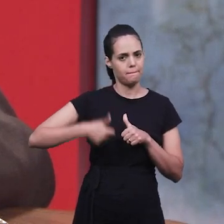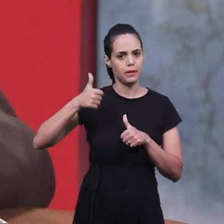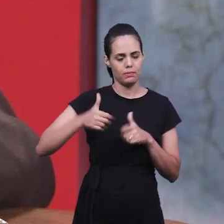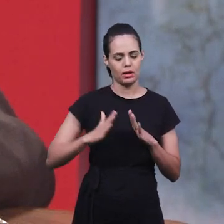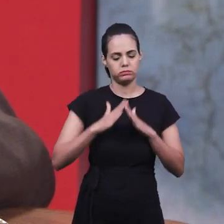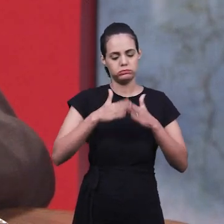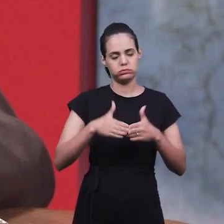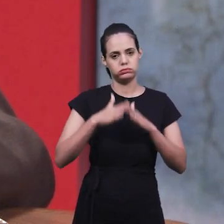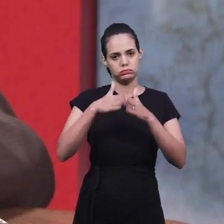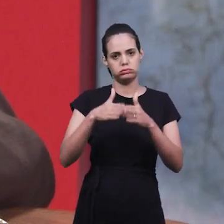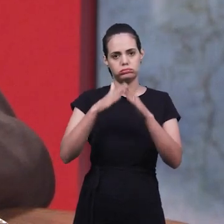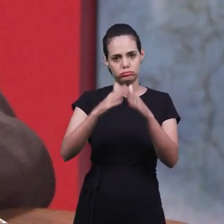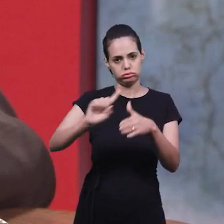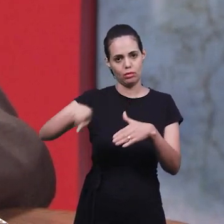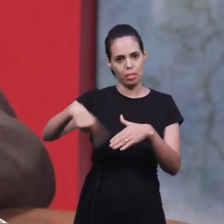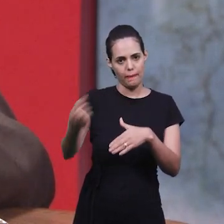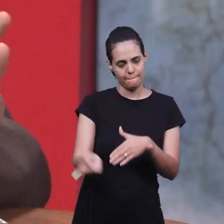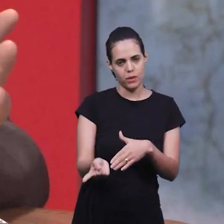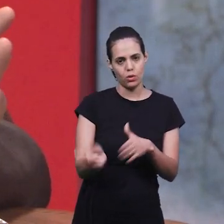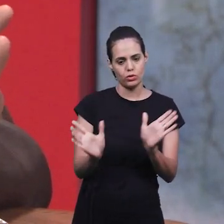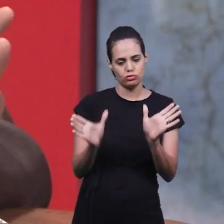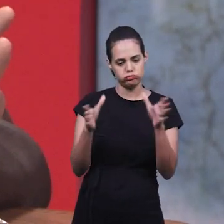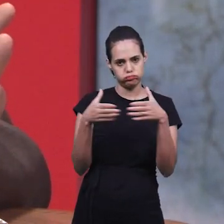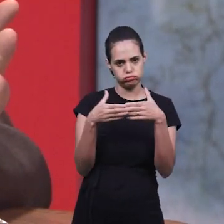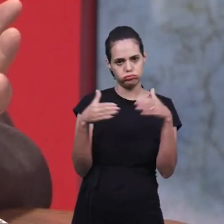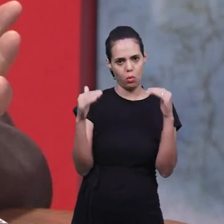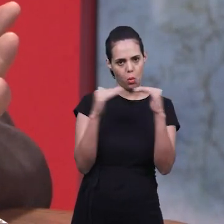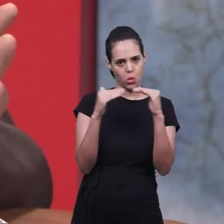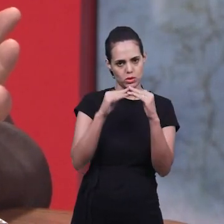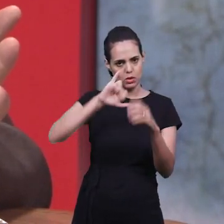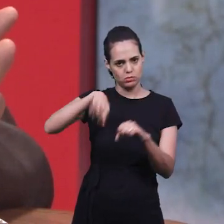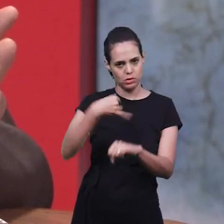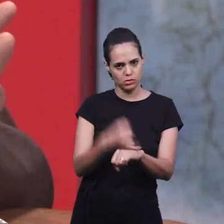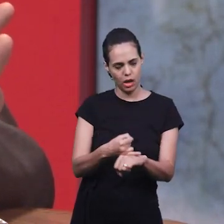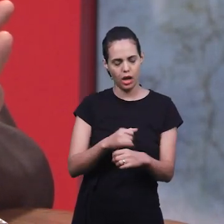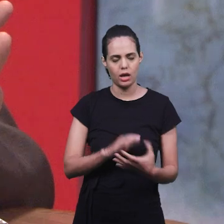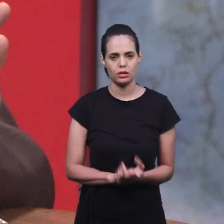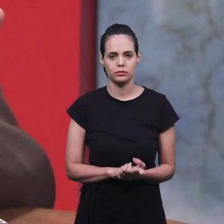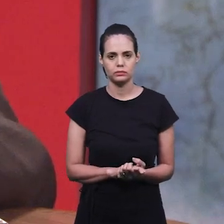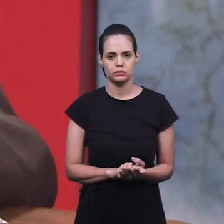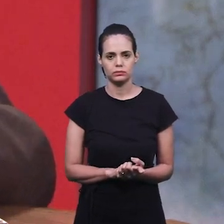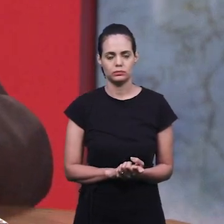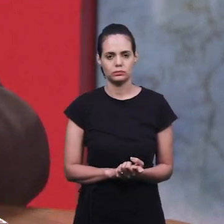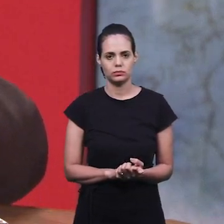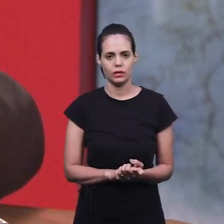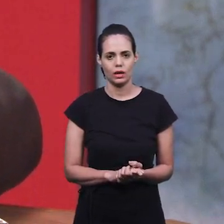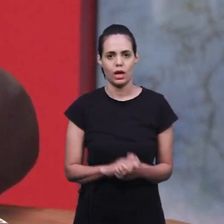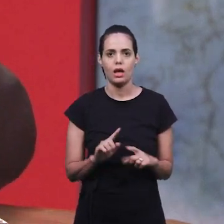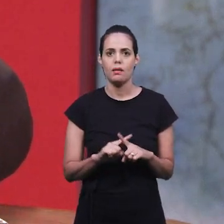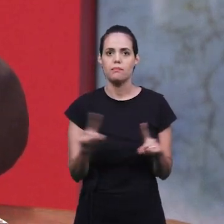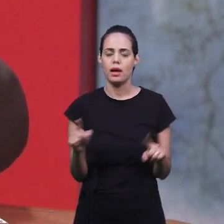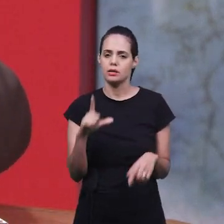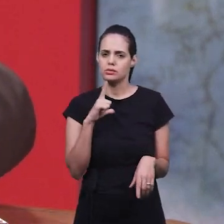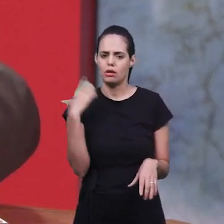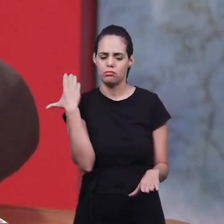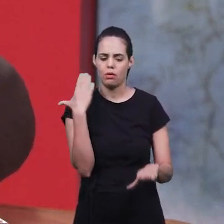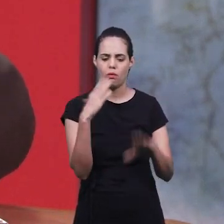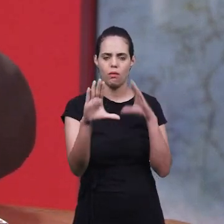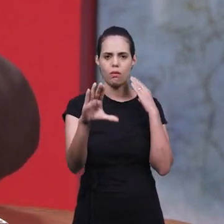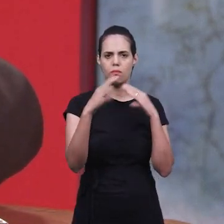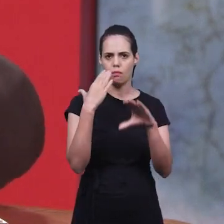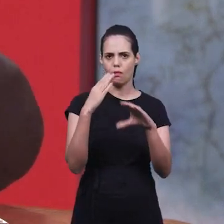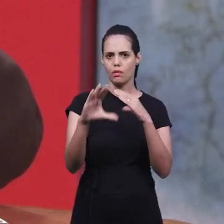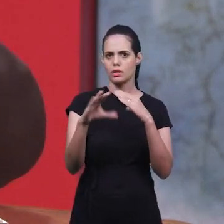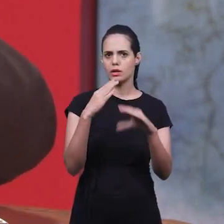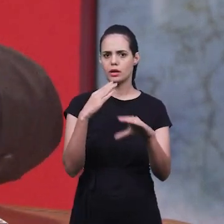o concílio, Paulo não tinha voltado lá ainda, mas as comunicações existiam,